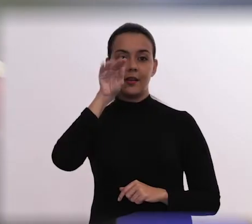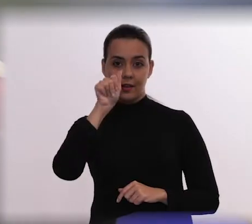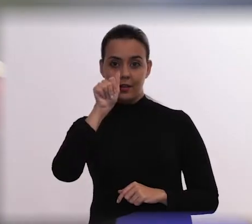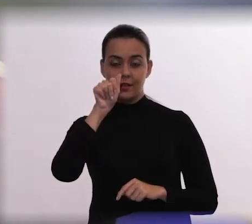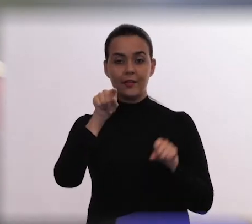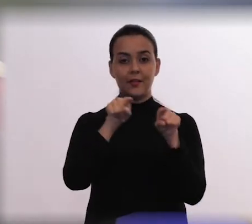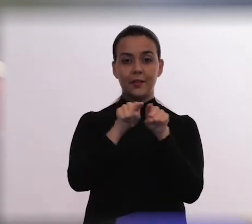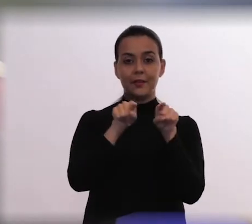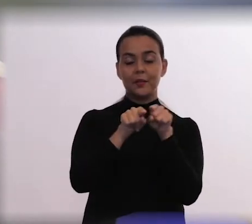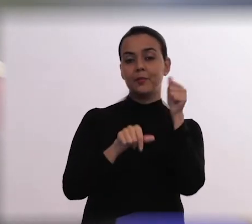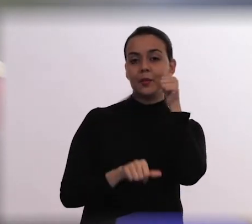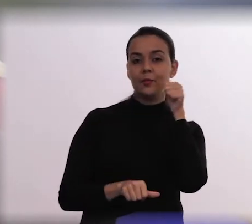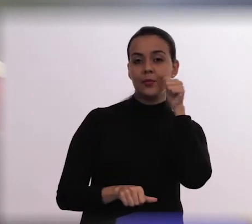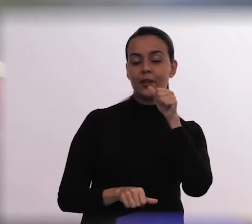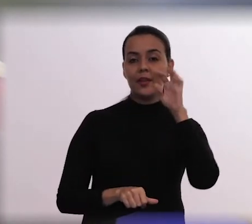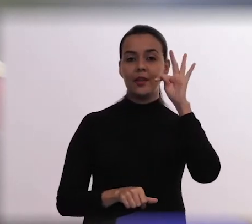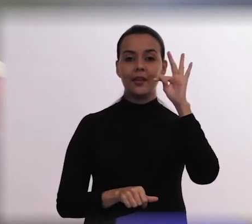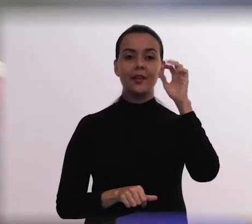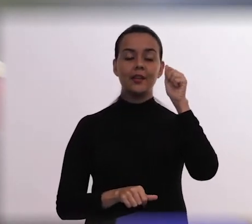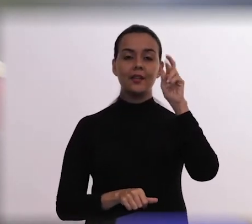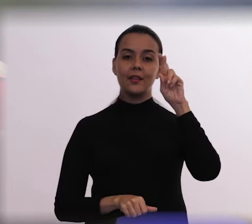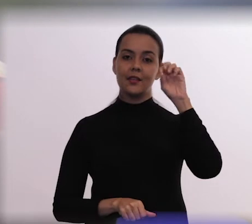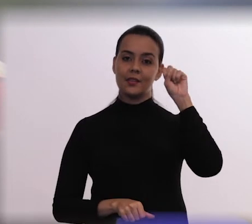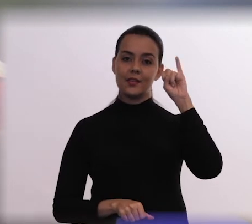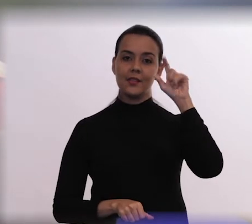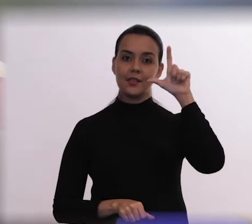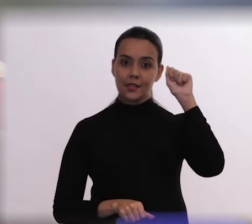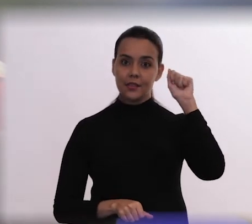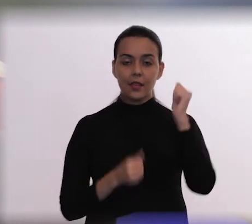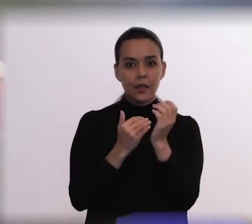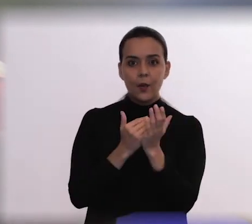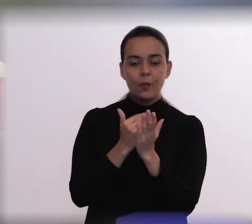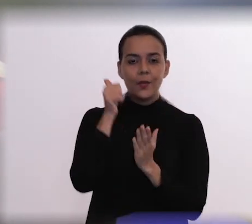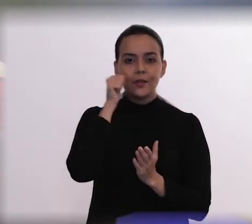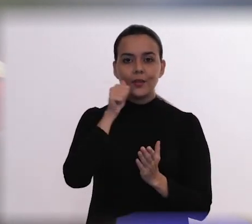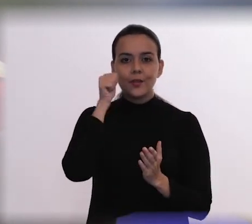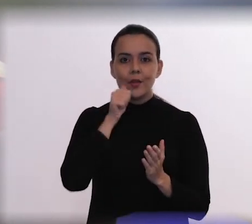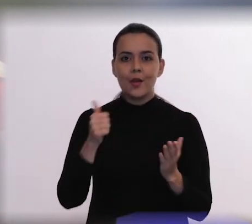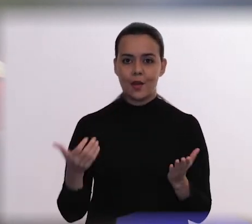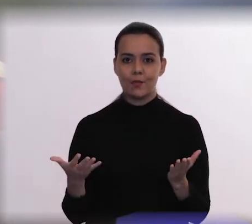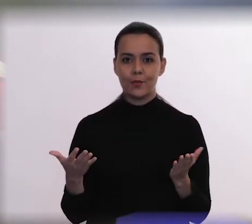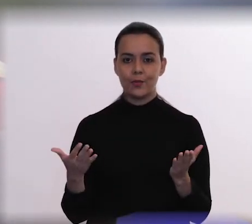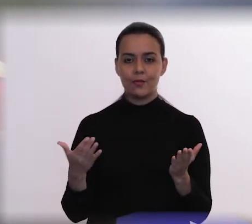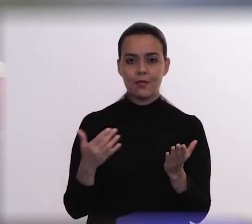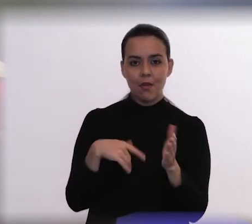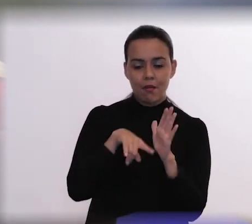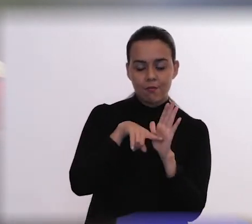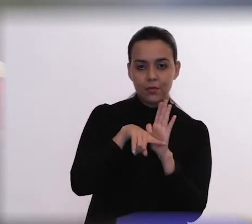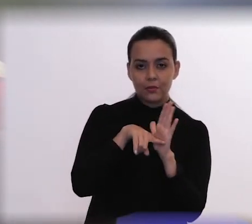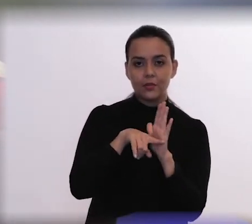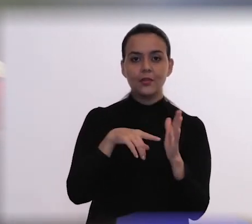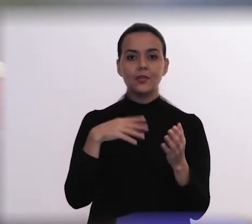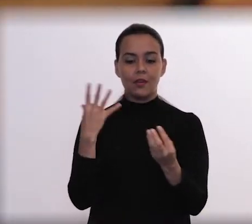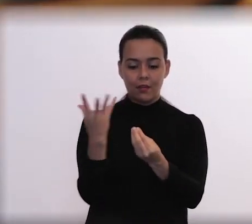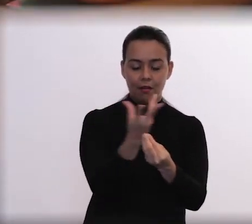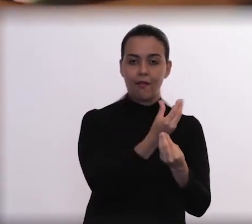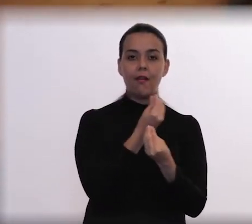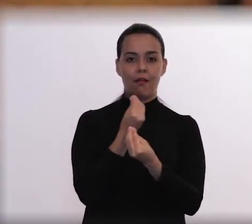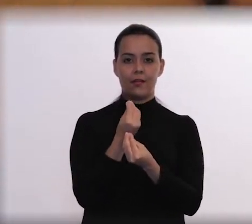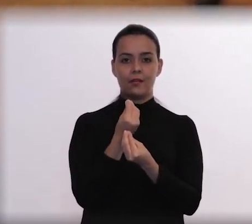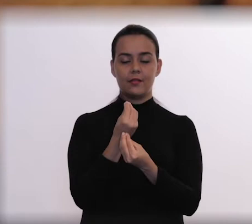é o da Tarsila do Amaral. Então, essa centralidade das mulheres que a gente tem na história da arte brasileira, ela é absolutamente